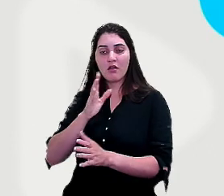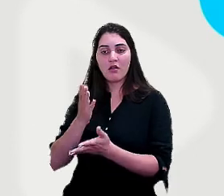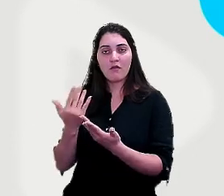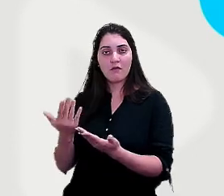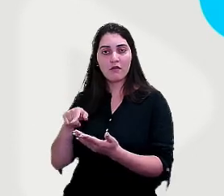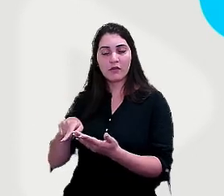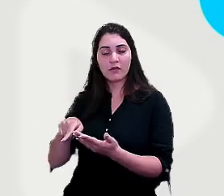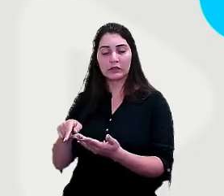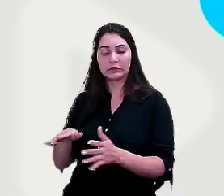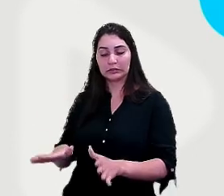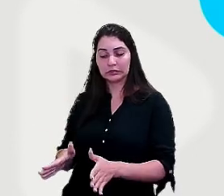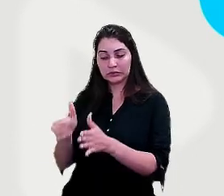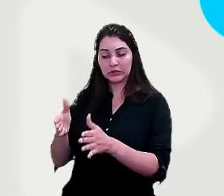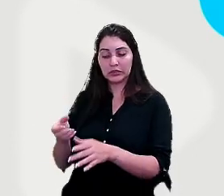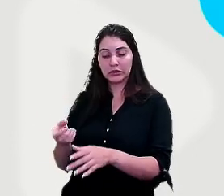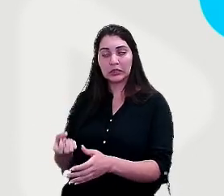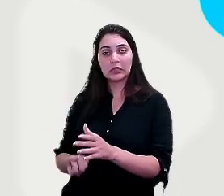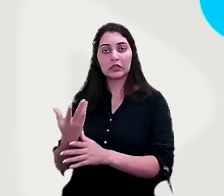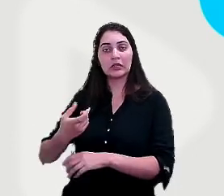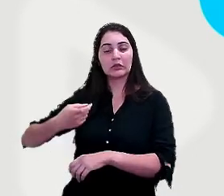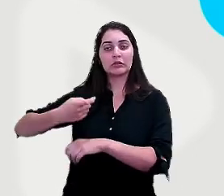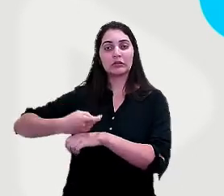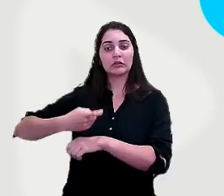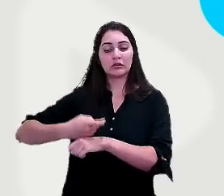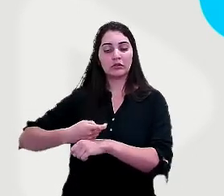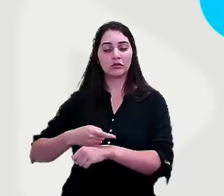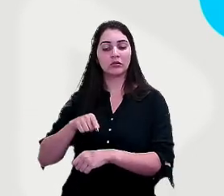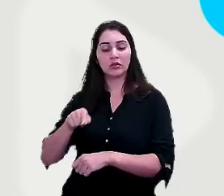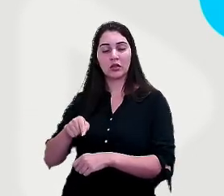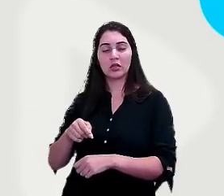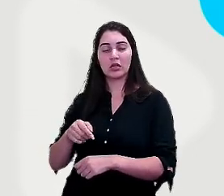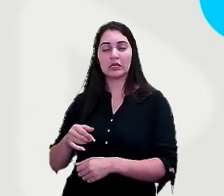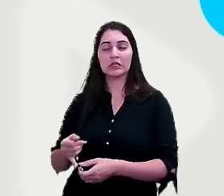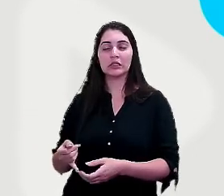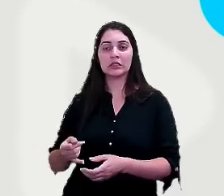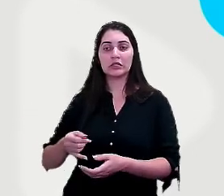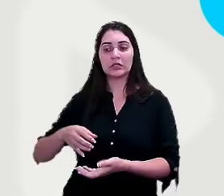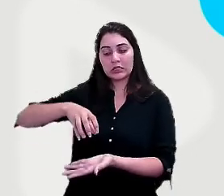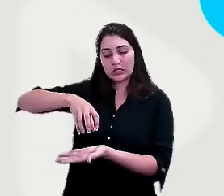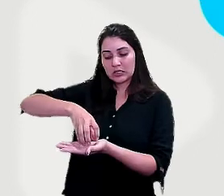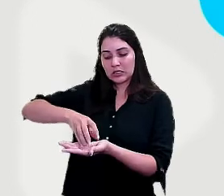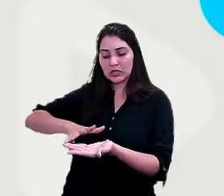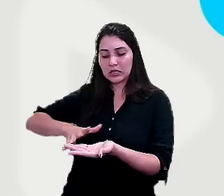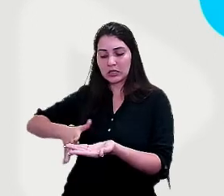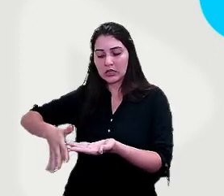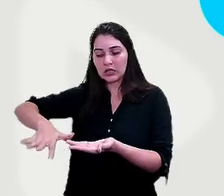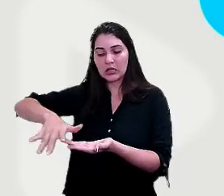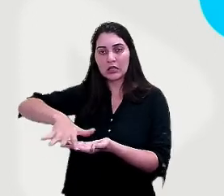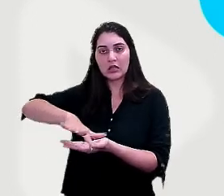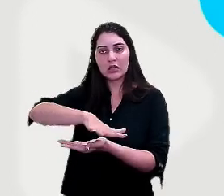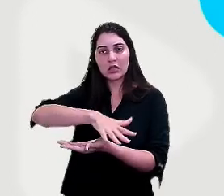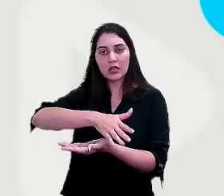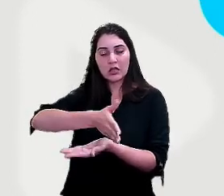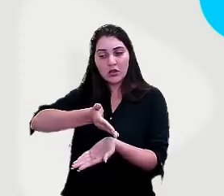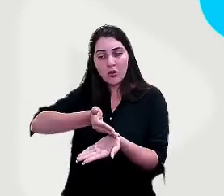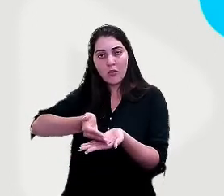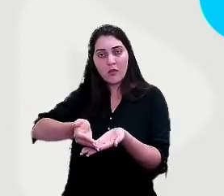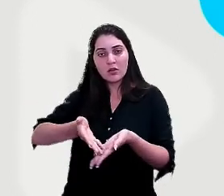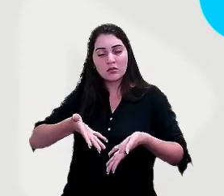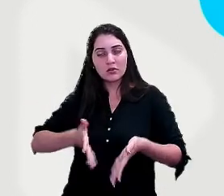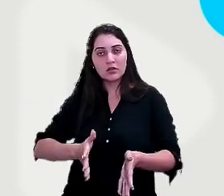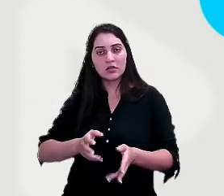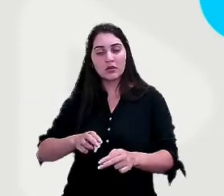cratera, formando novas rochas. Ilhas vulcânicas nascem assim, né? Ilhas inteiras nascem a partir de vulcões. Então, formação de relevo